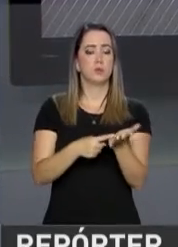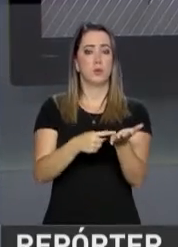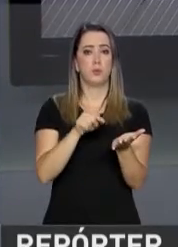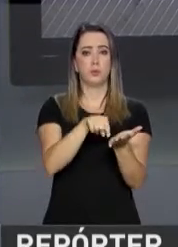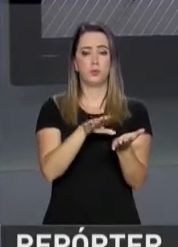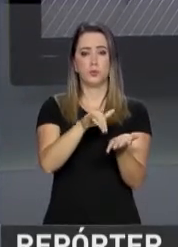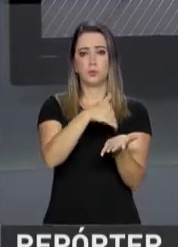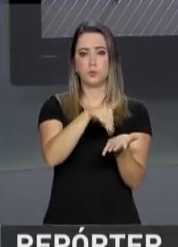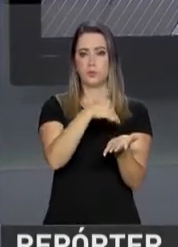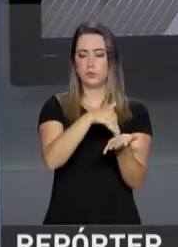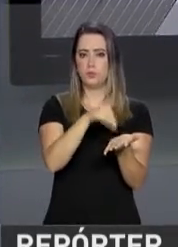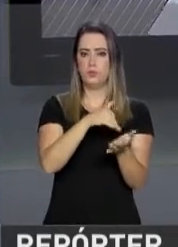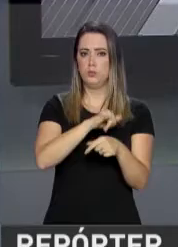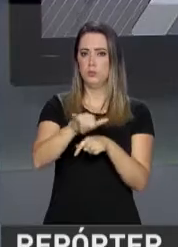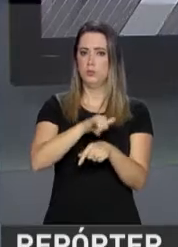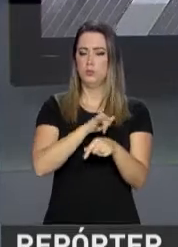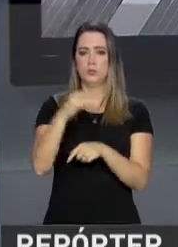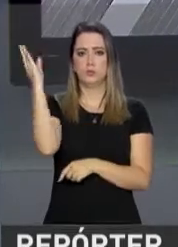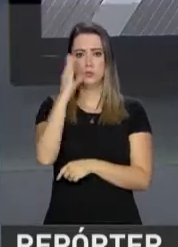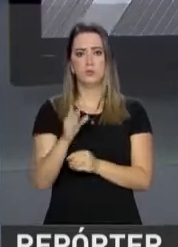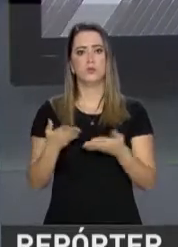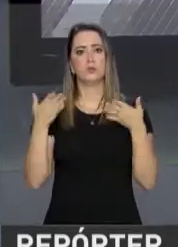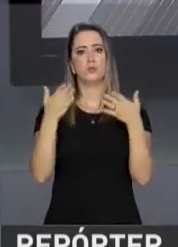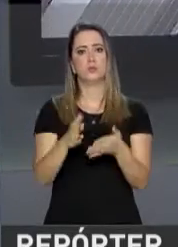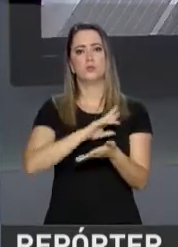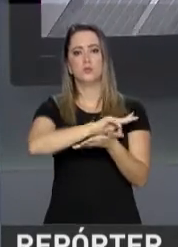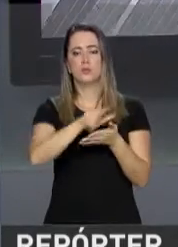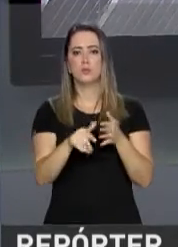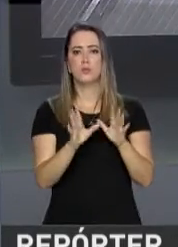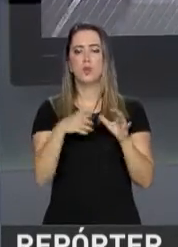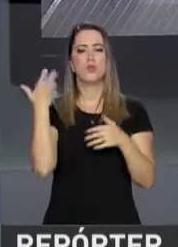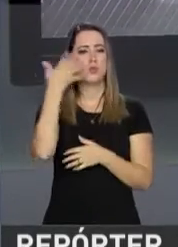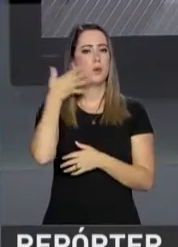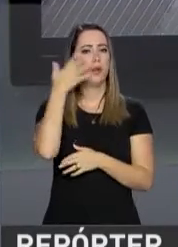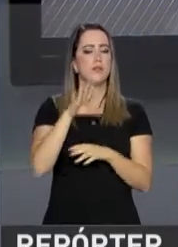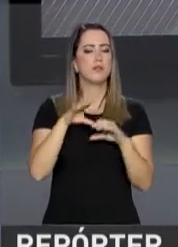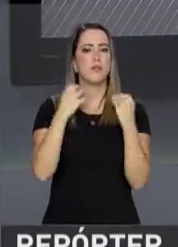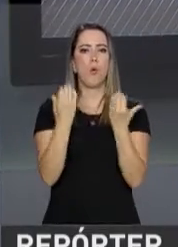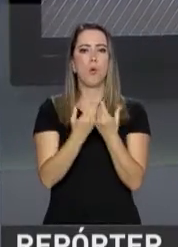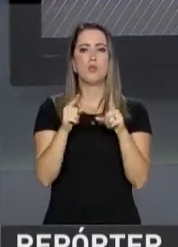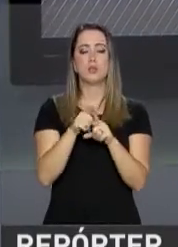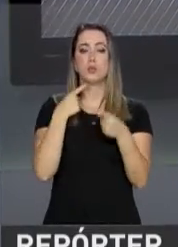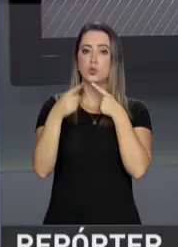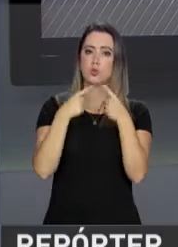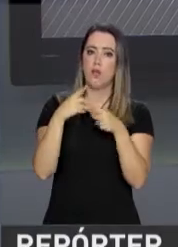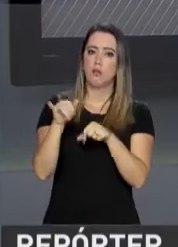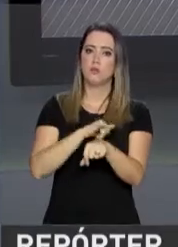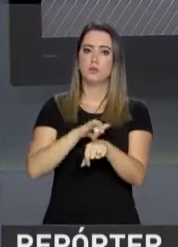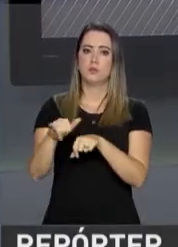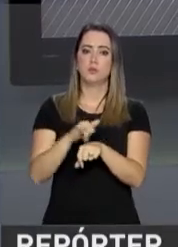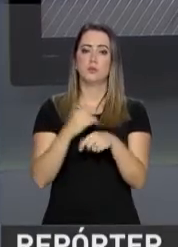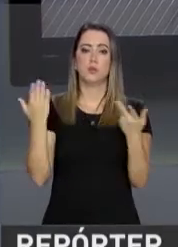de assuntos estratégicos da presidência da república e faz parte de uma série de conferências chamadas diálogos estratégicos